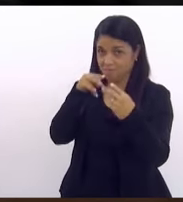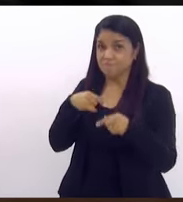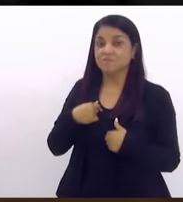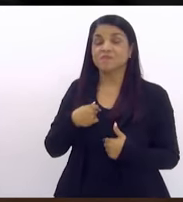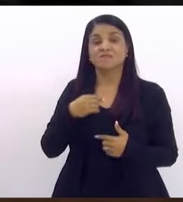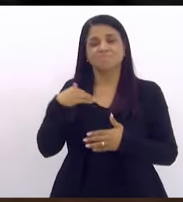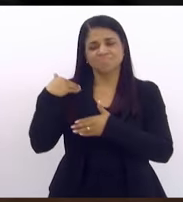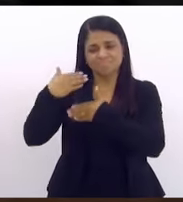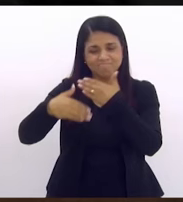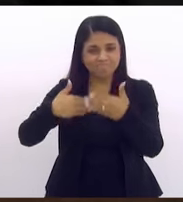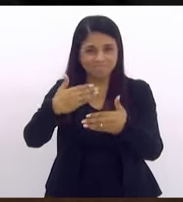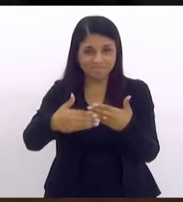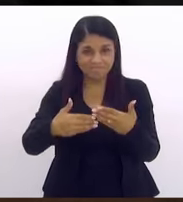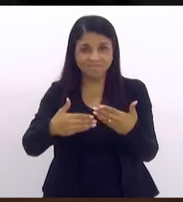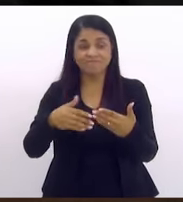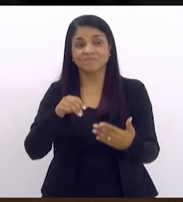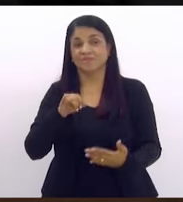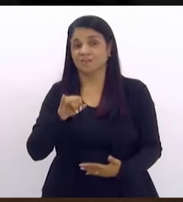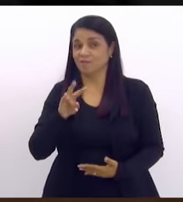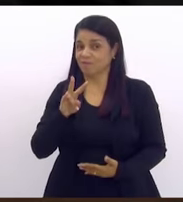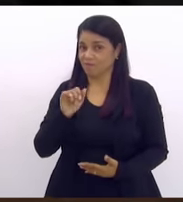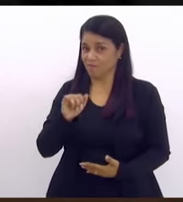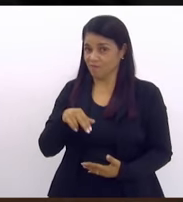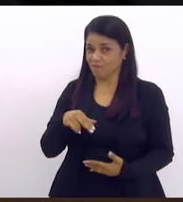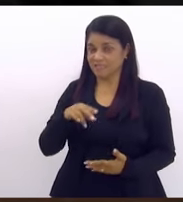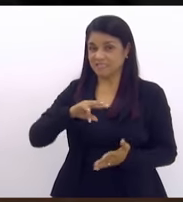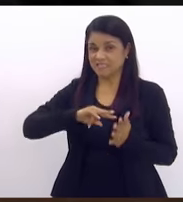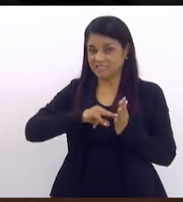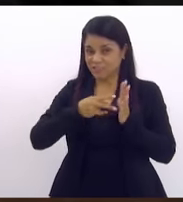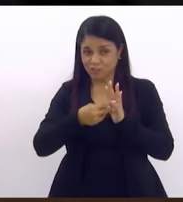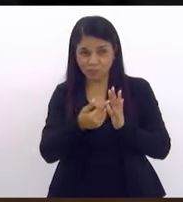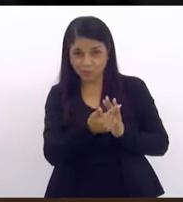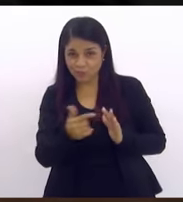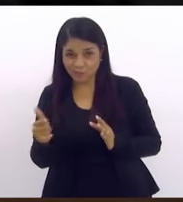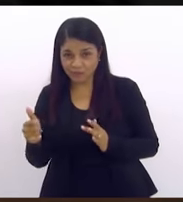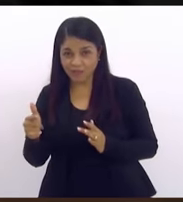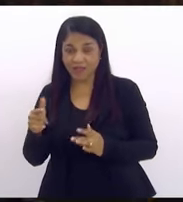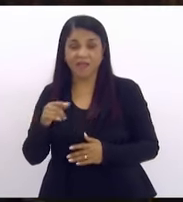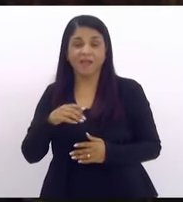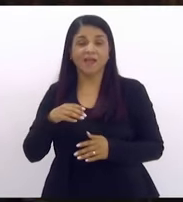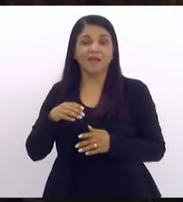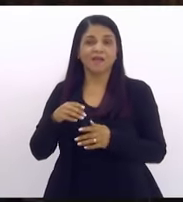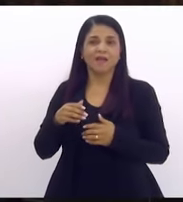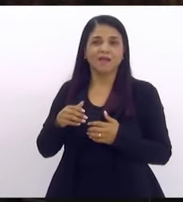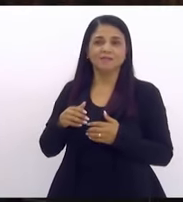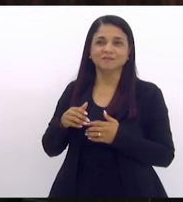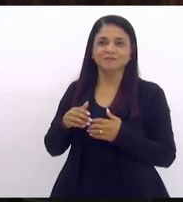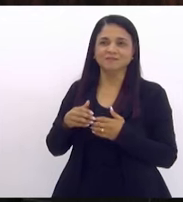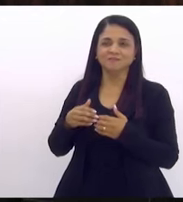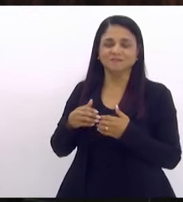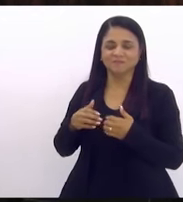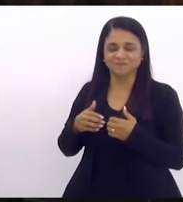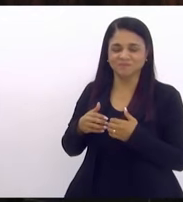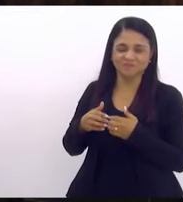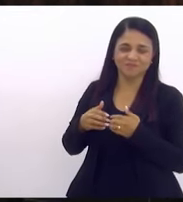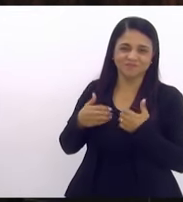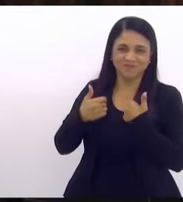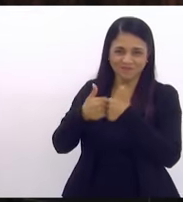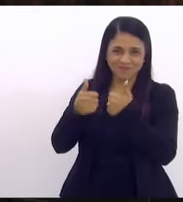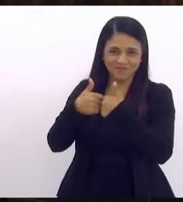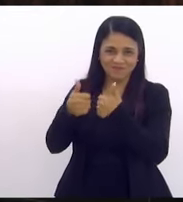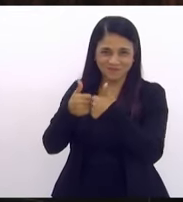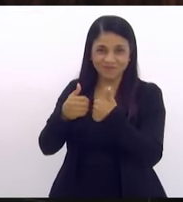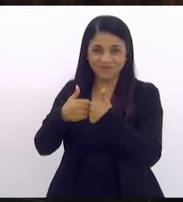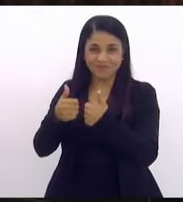trajeto pode não fazer muito sentido a excursão a para comprar terno novo toda aquela